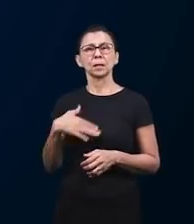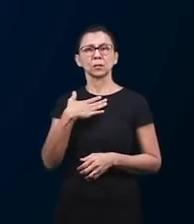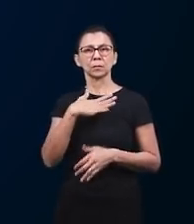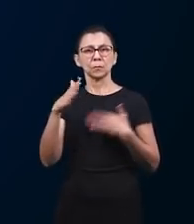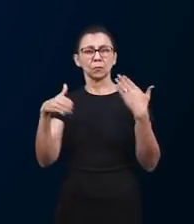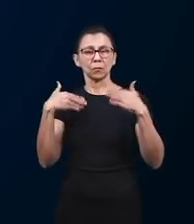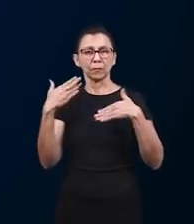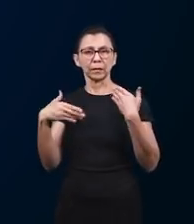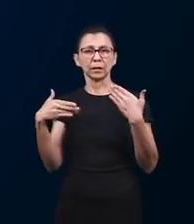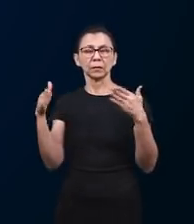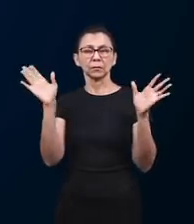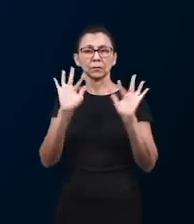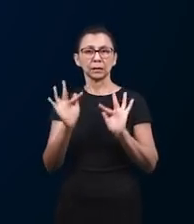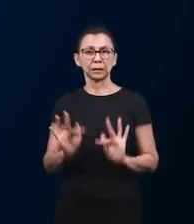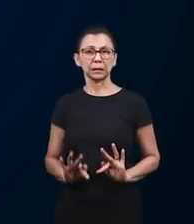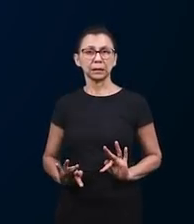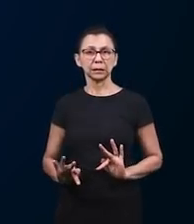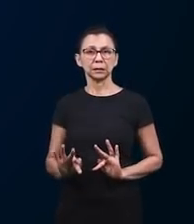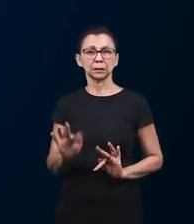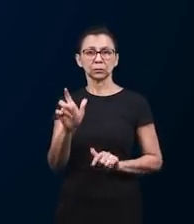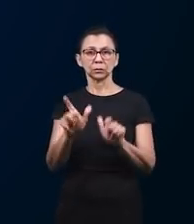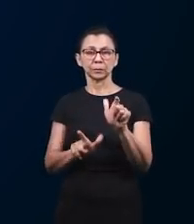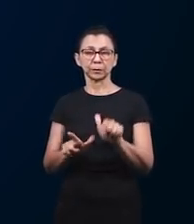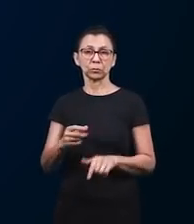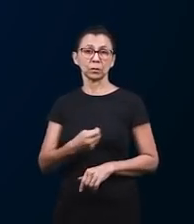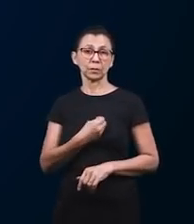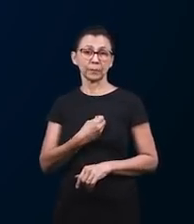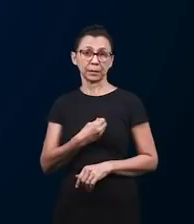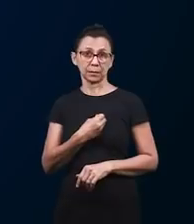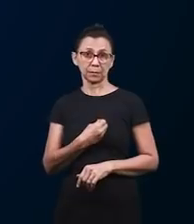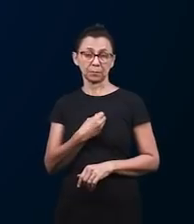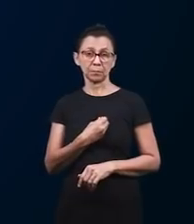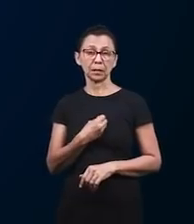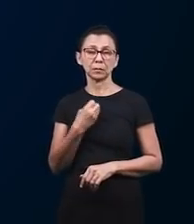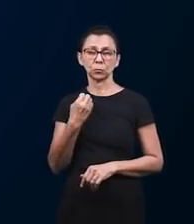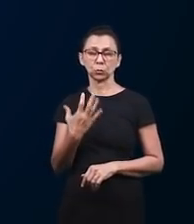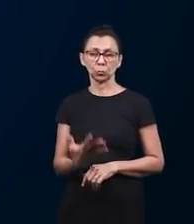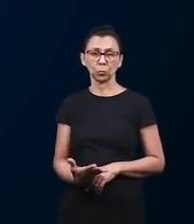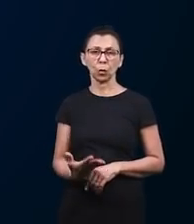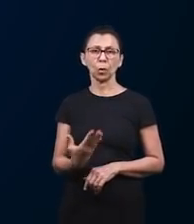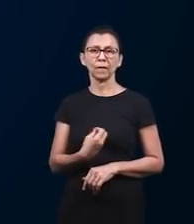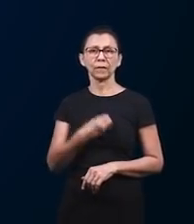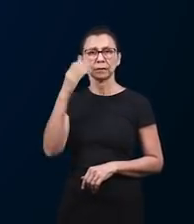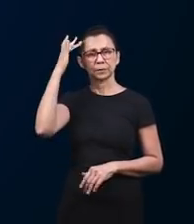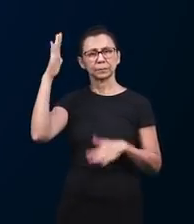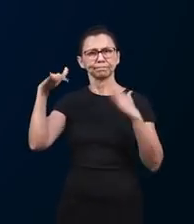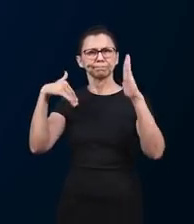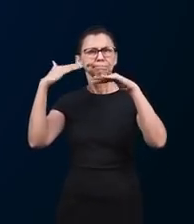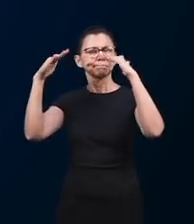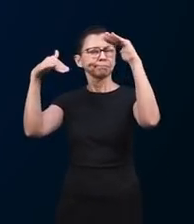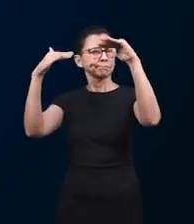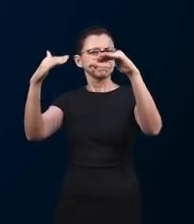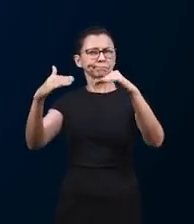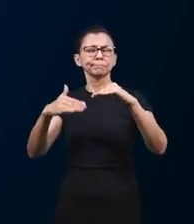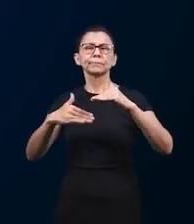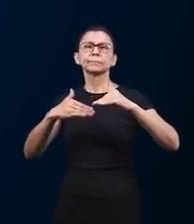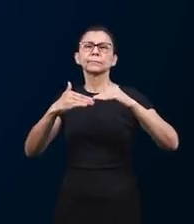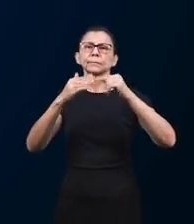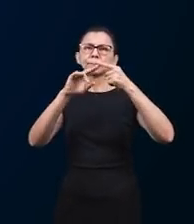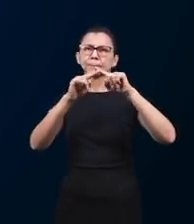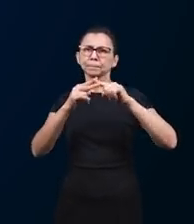das contribuições. Isso tem gerado um crescimento espiritual no nosso meio, um aperfeiçoamento